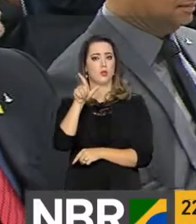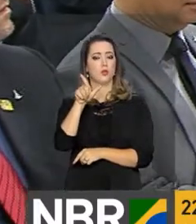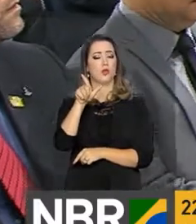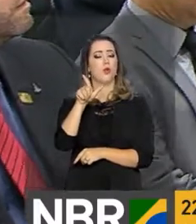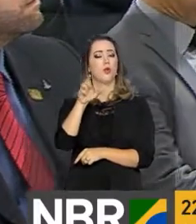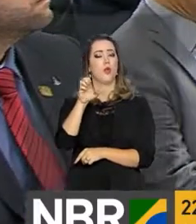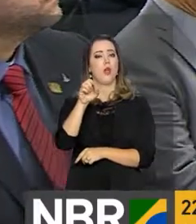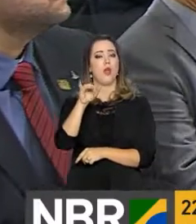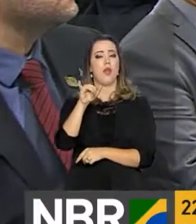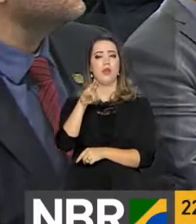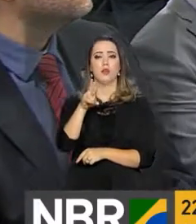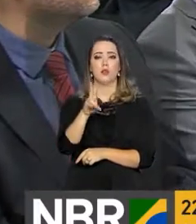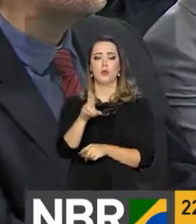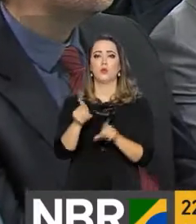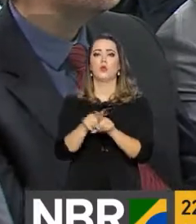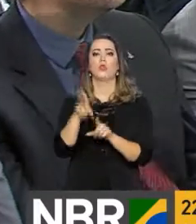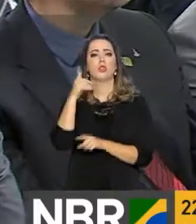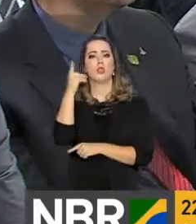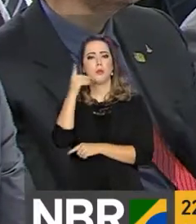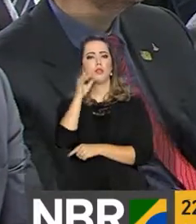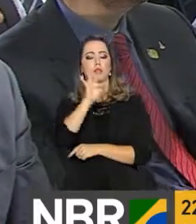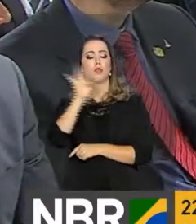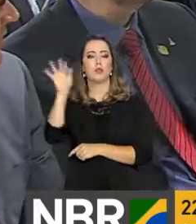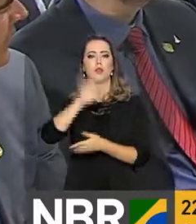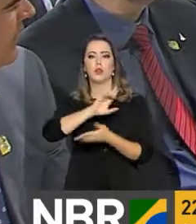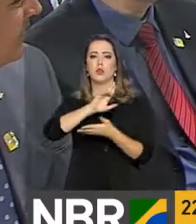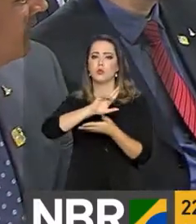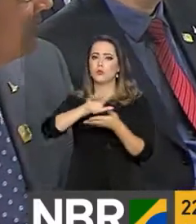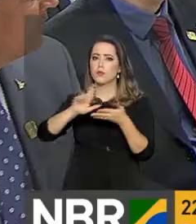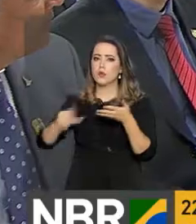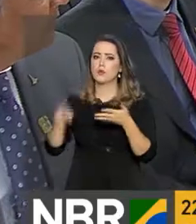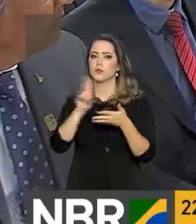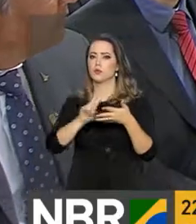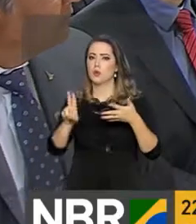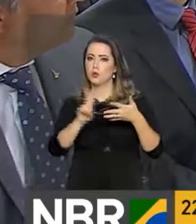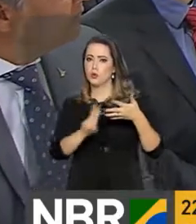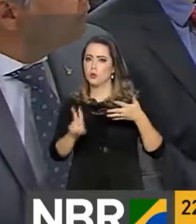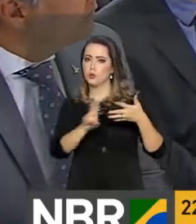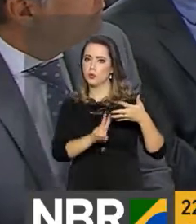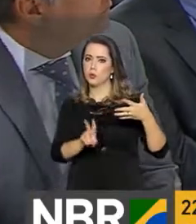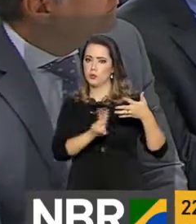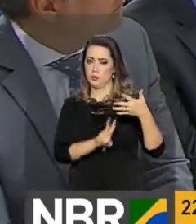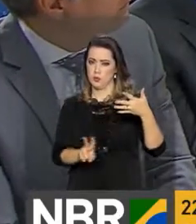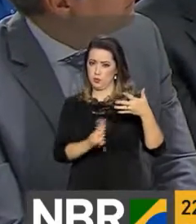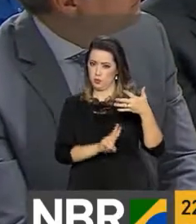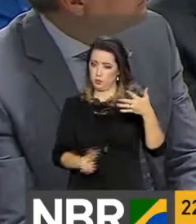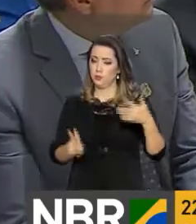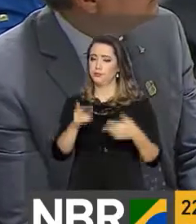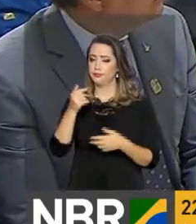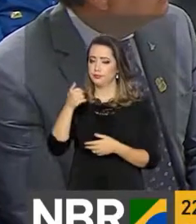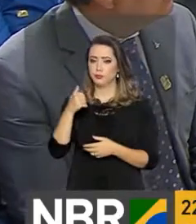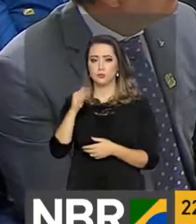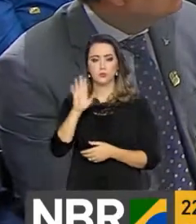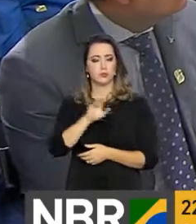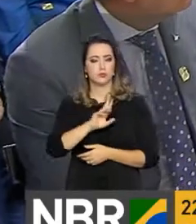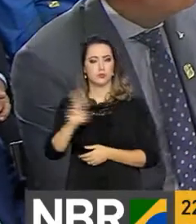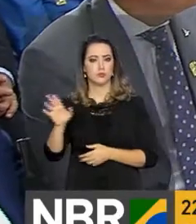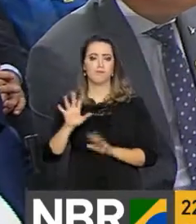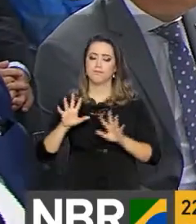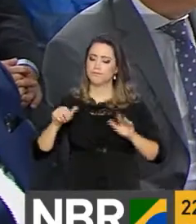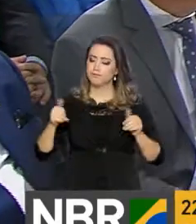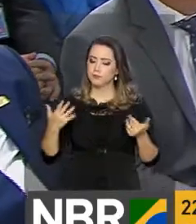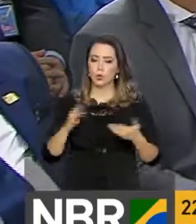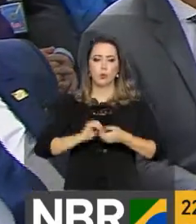deputados federais alberto fraga caso joaquim izalci lucas é mauro pereira enfim